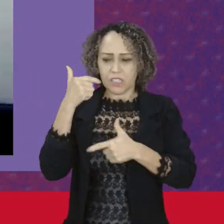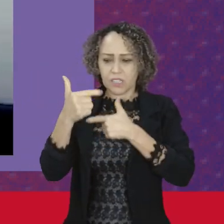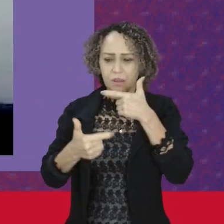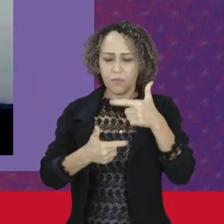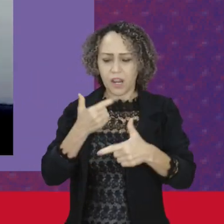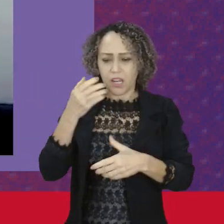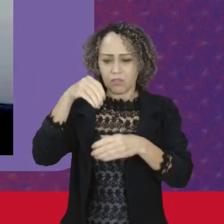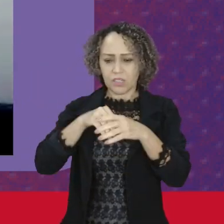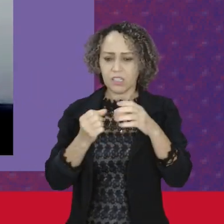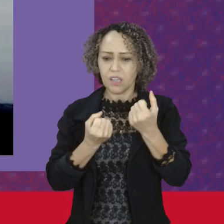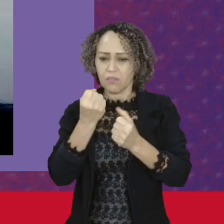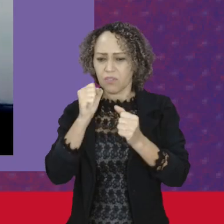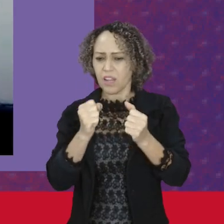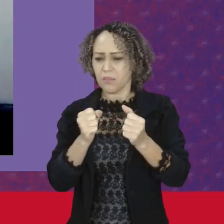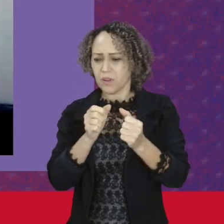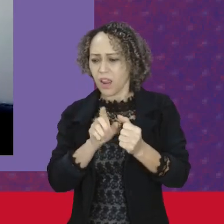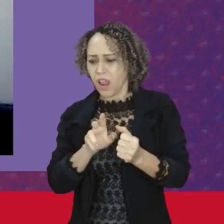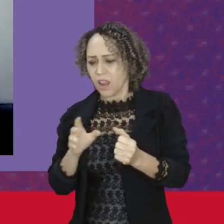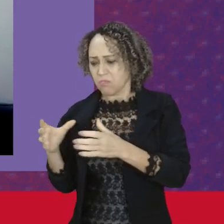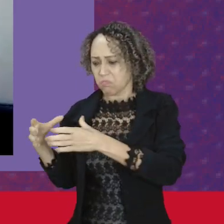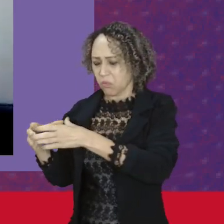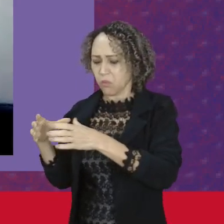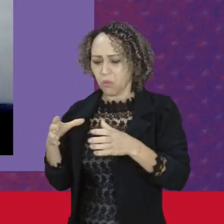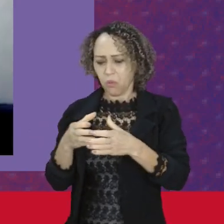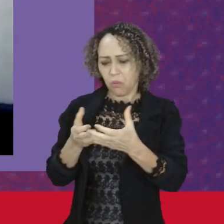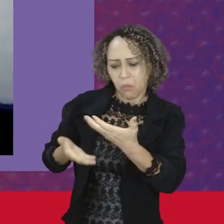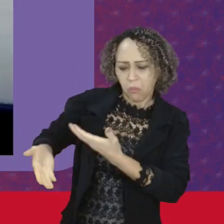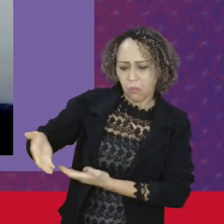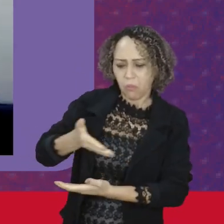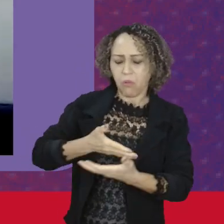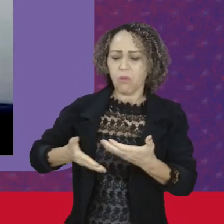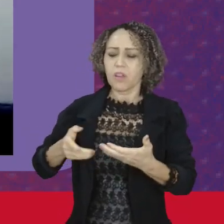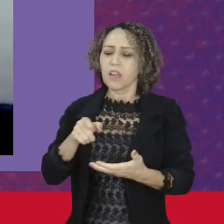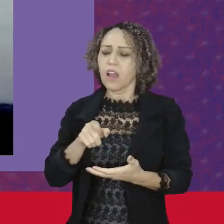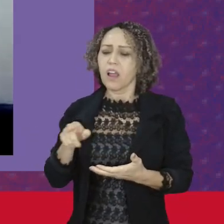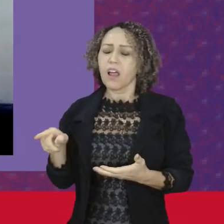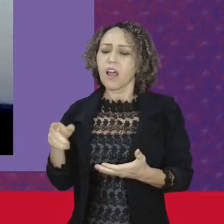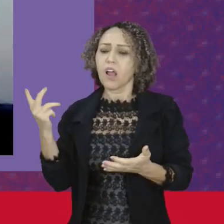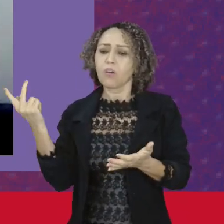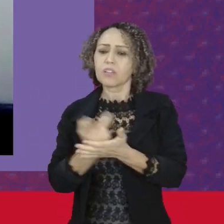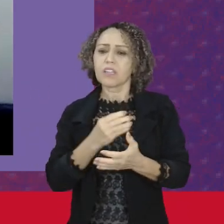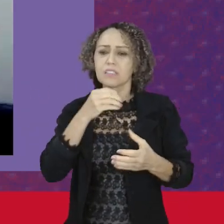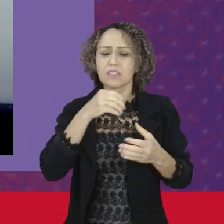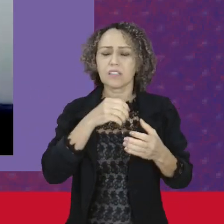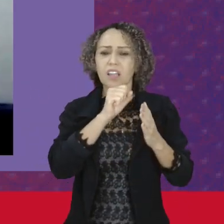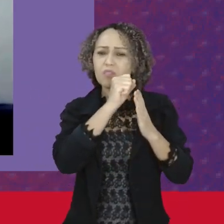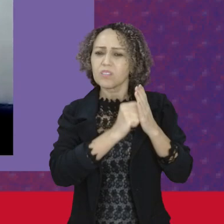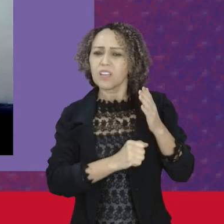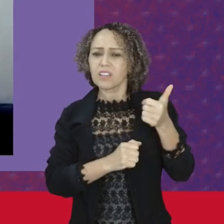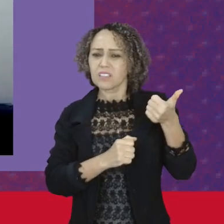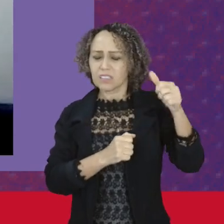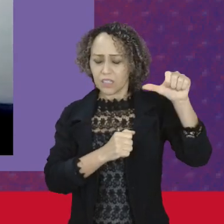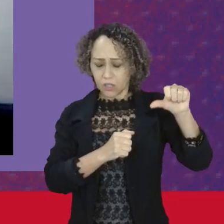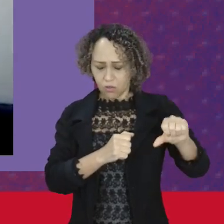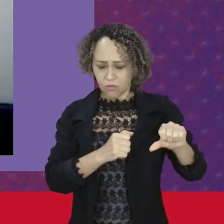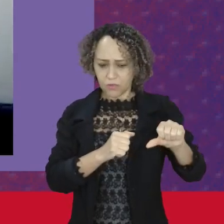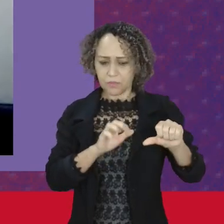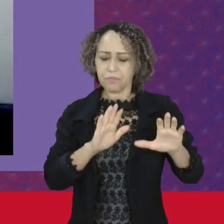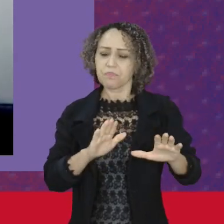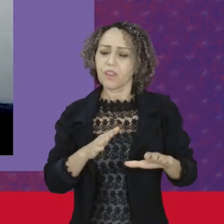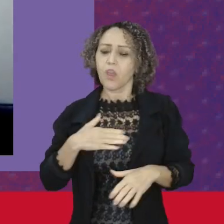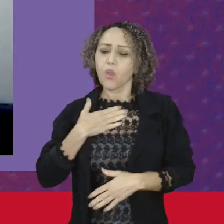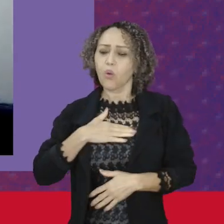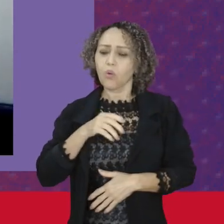acontecem no século XIX, né? Eu queria antes fazer uma observação que, assim, eu gostei dessa ideia da